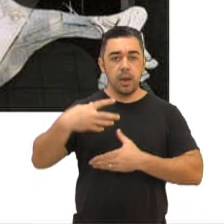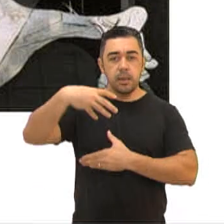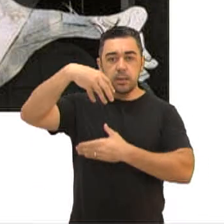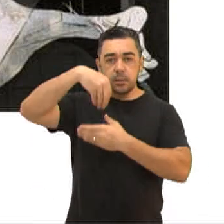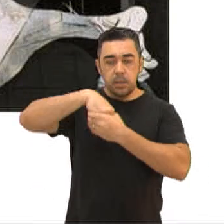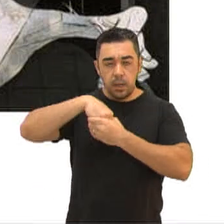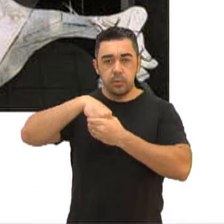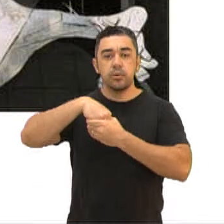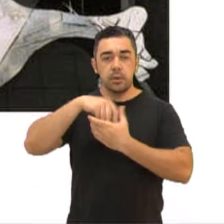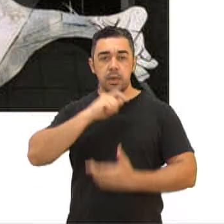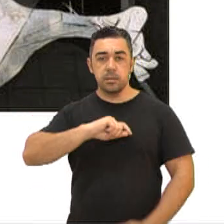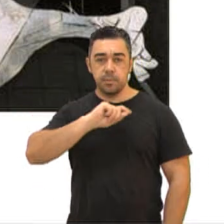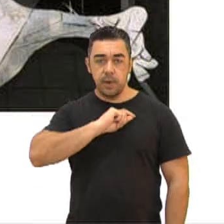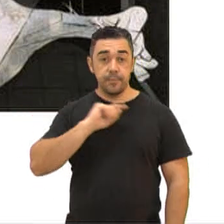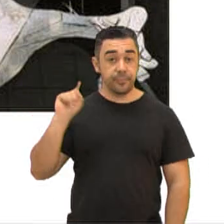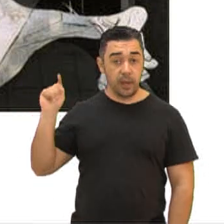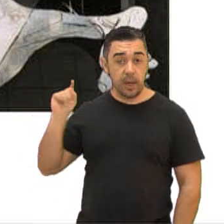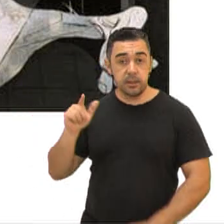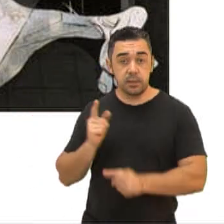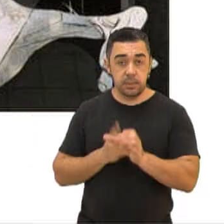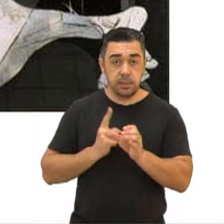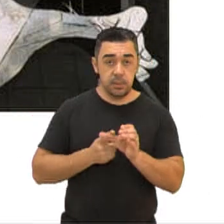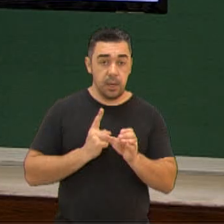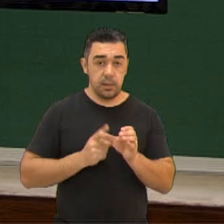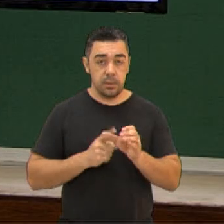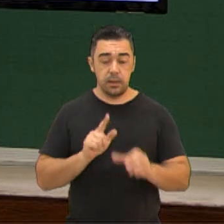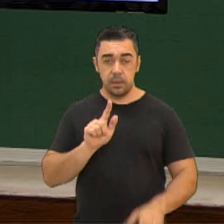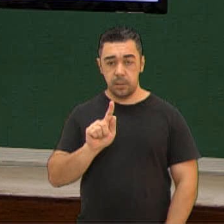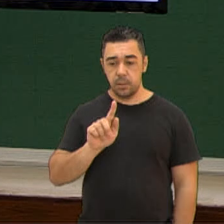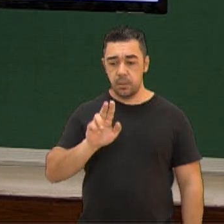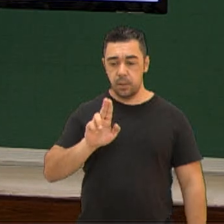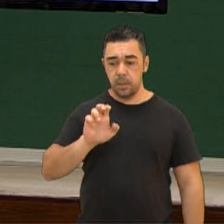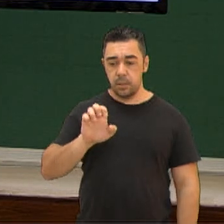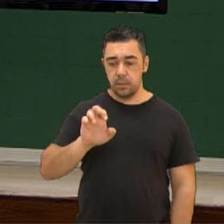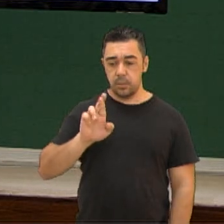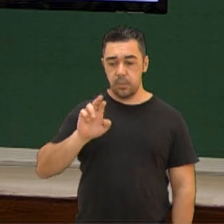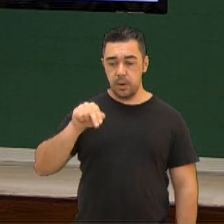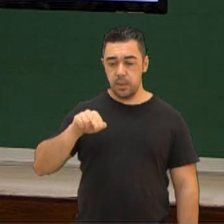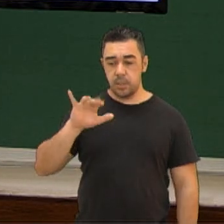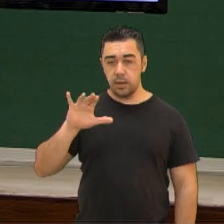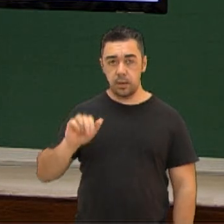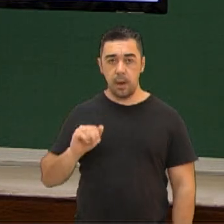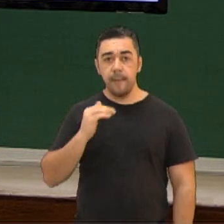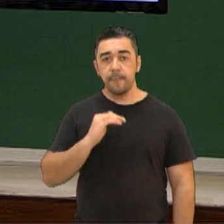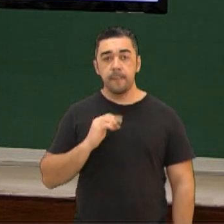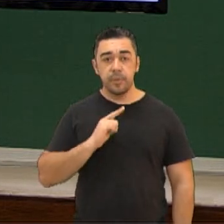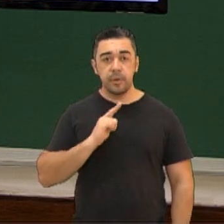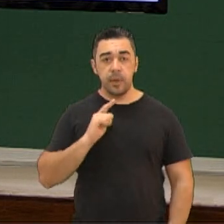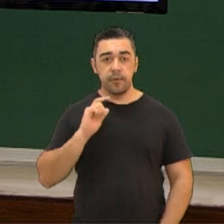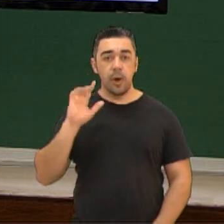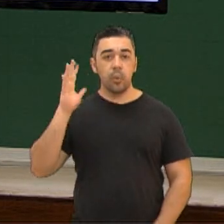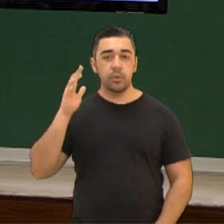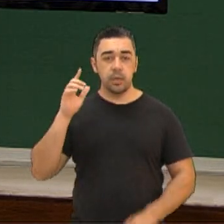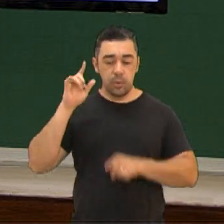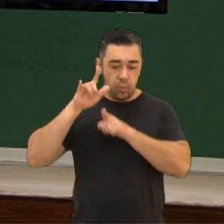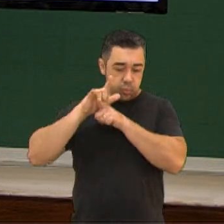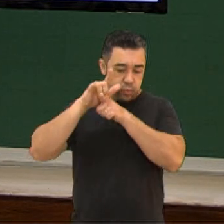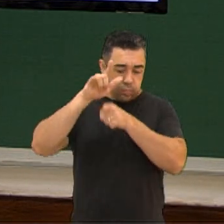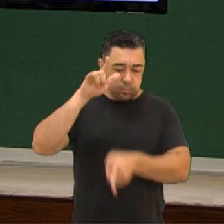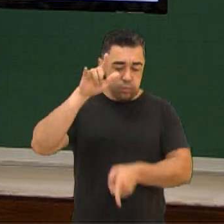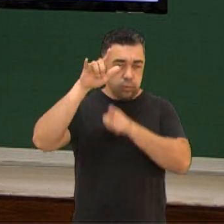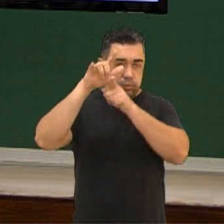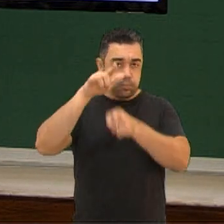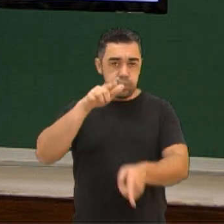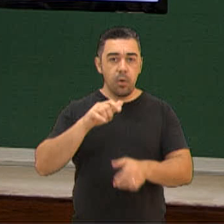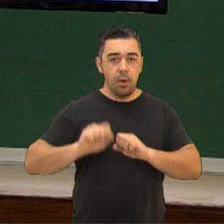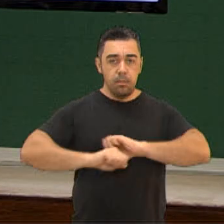cidade de Guernica, houve um bombardeio que não só morreu soldado, morreu muita gente que estava na cidade. Então é uma